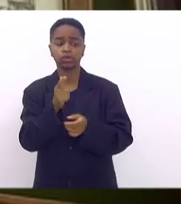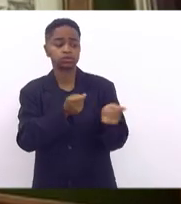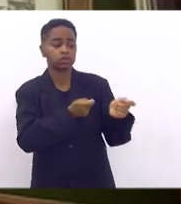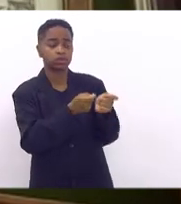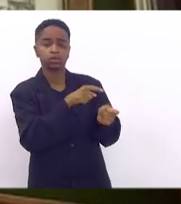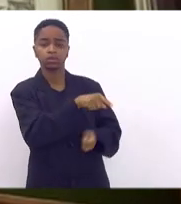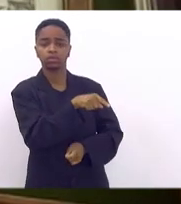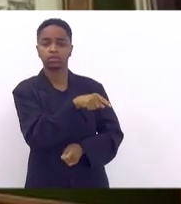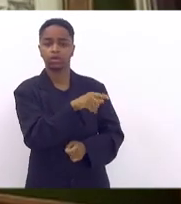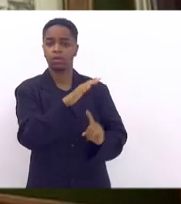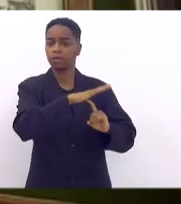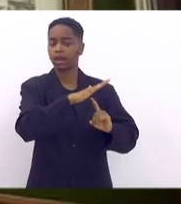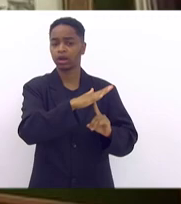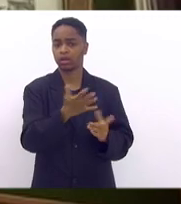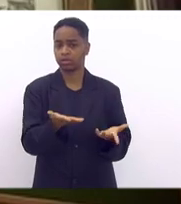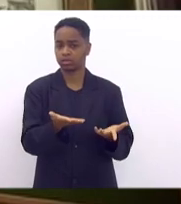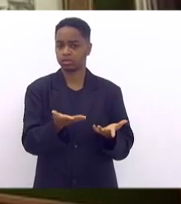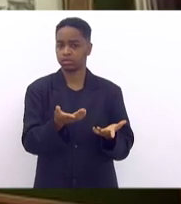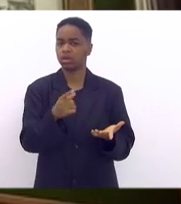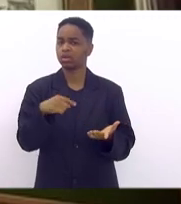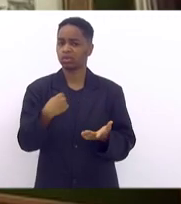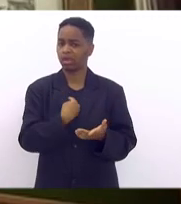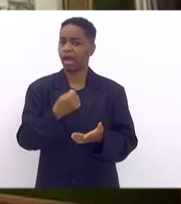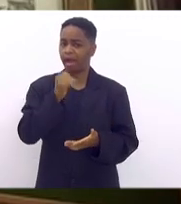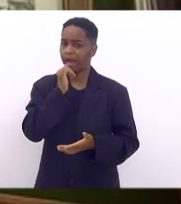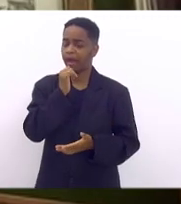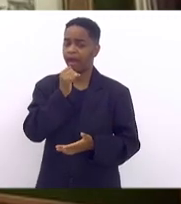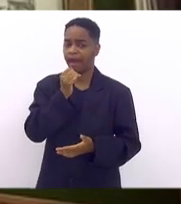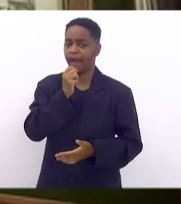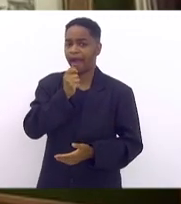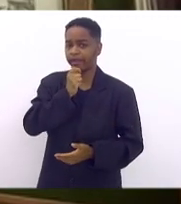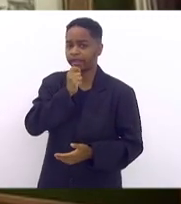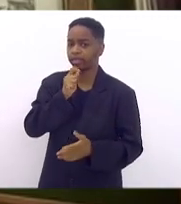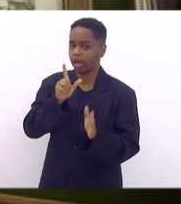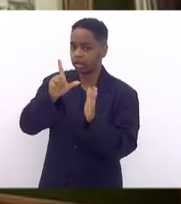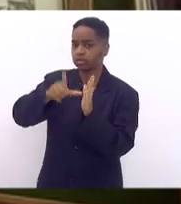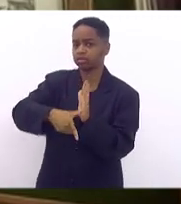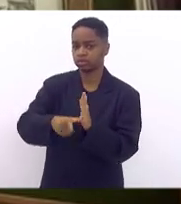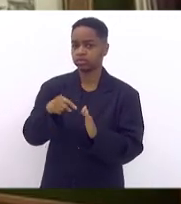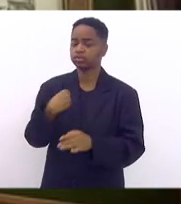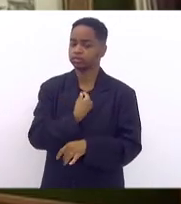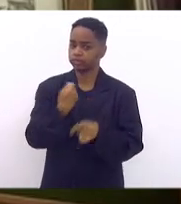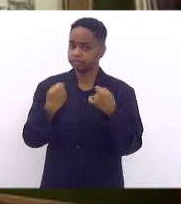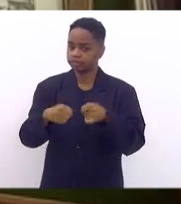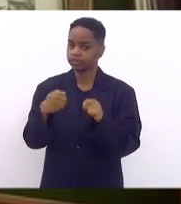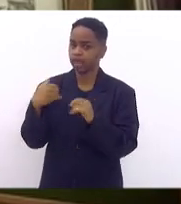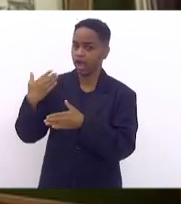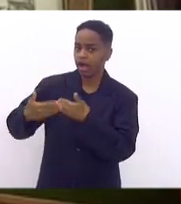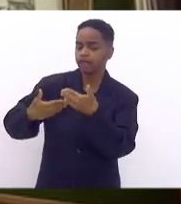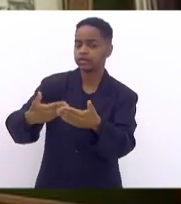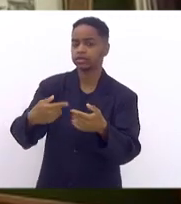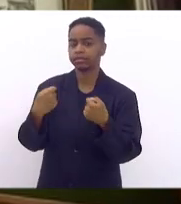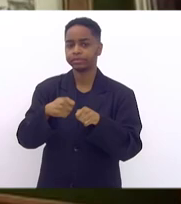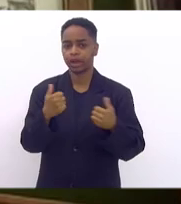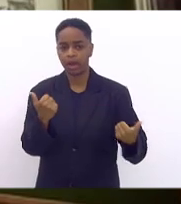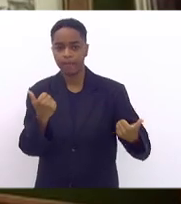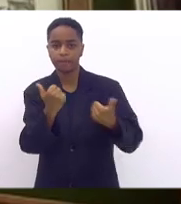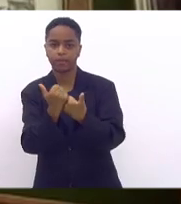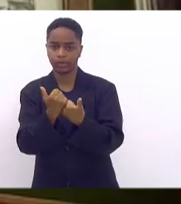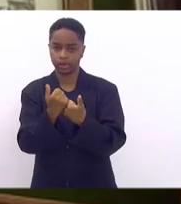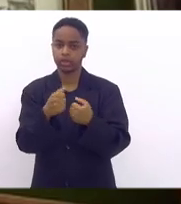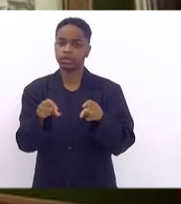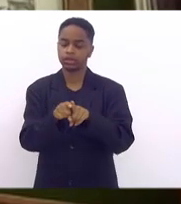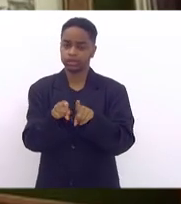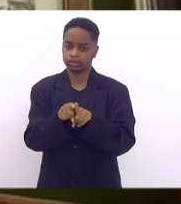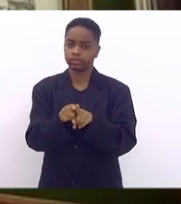Nós estamos ainda muitos passos atrás, nós precisamos avançar, nós precisamos apoiar, inclusive,